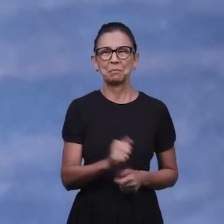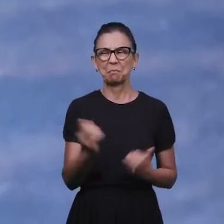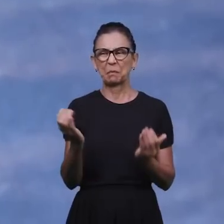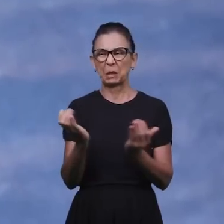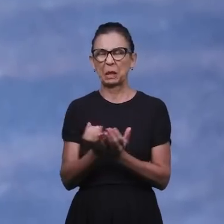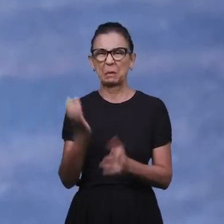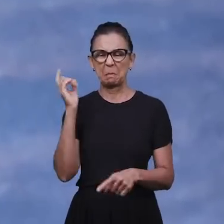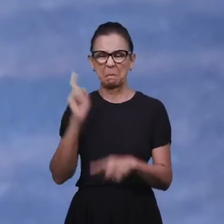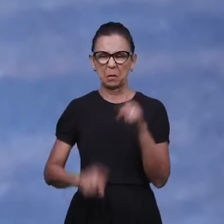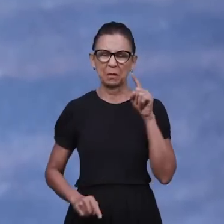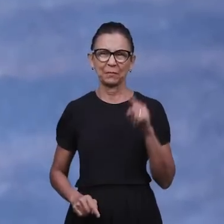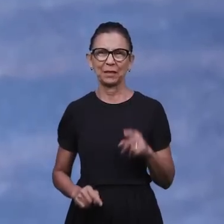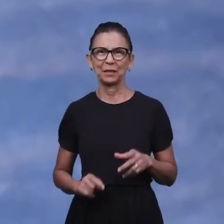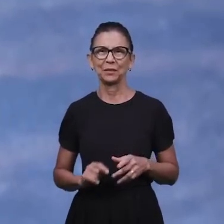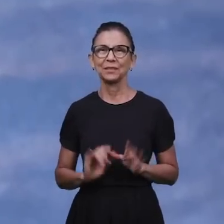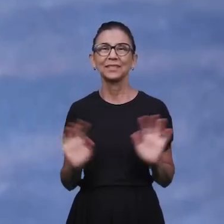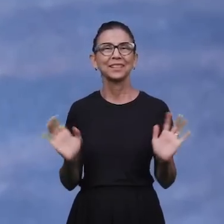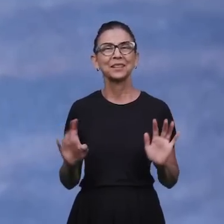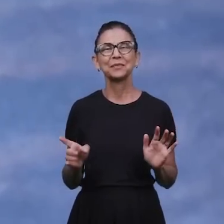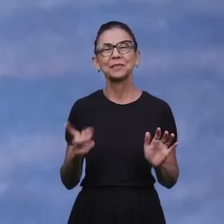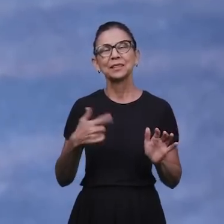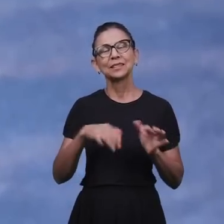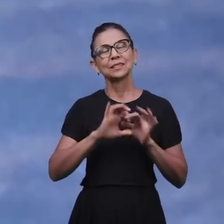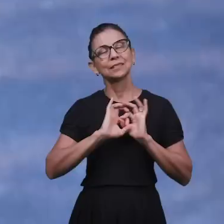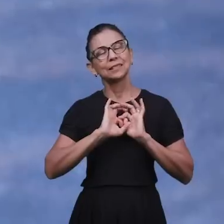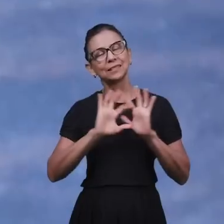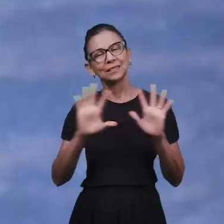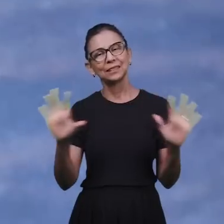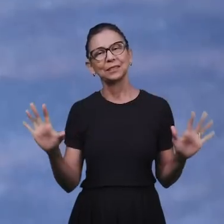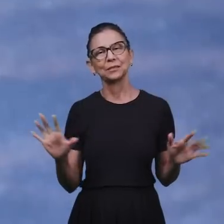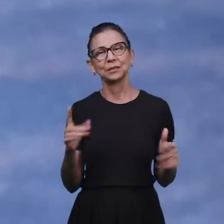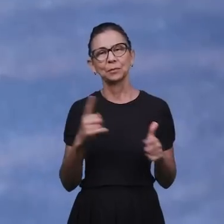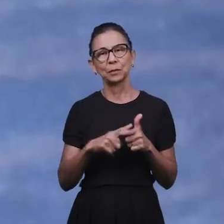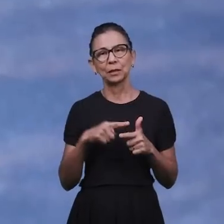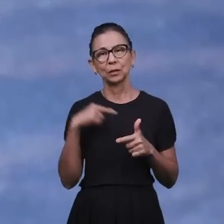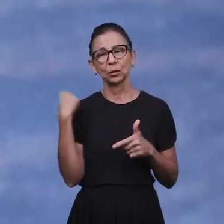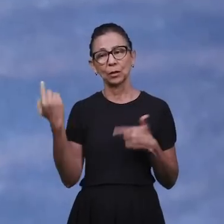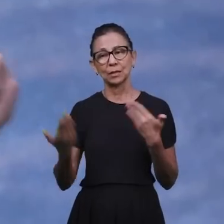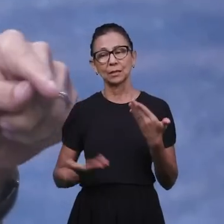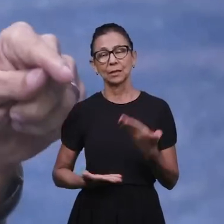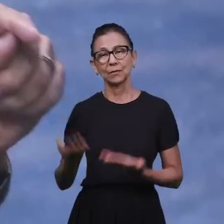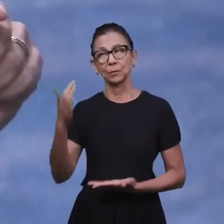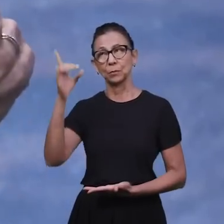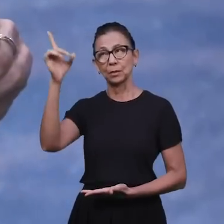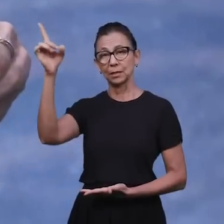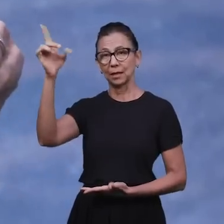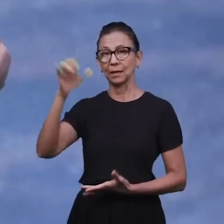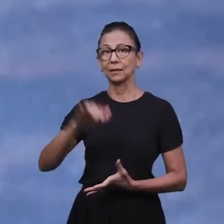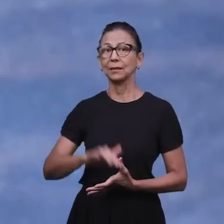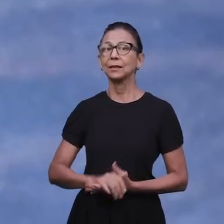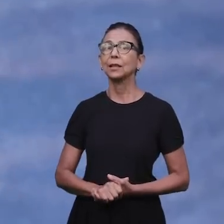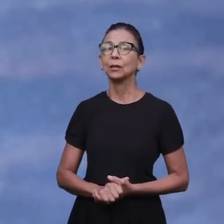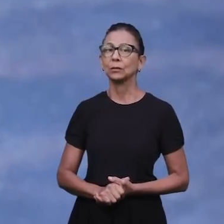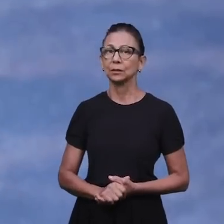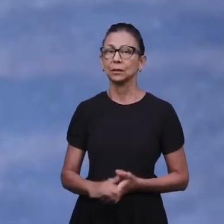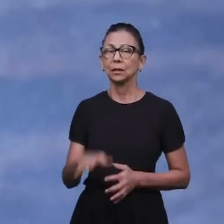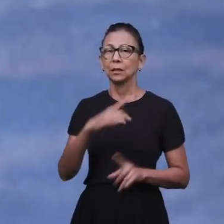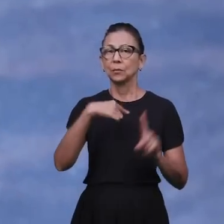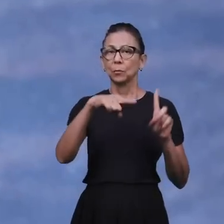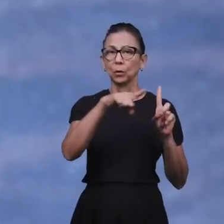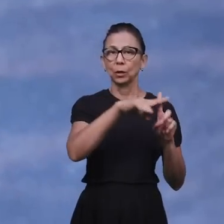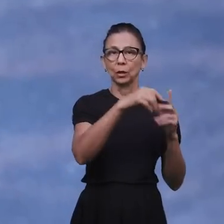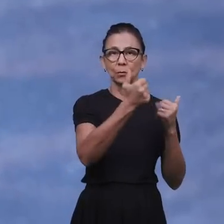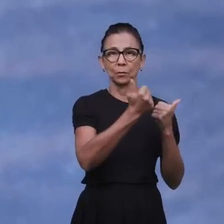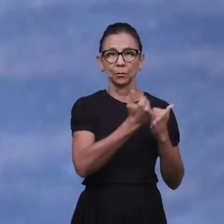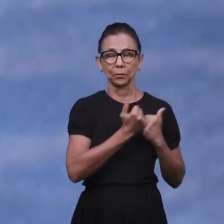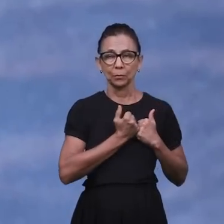Ao contrário, nós somos livres porque somos servos do Deus da liberdade, que livra o homem do